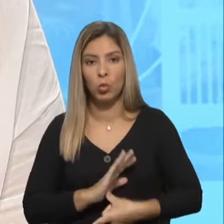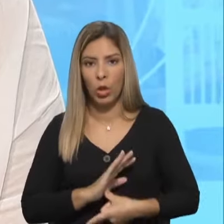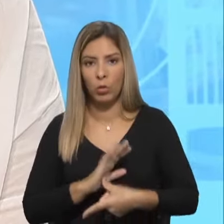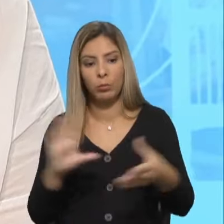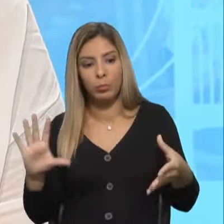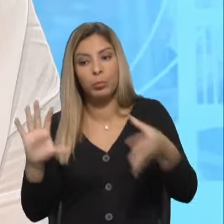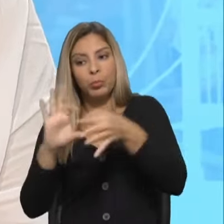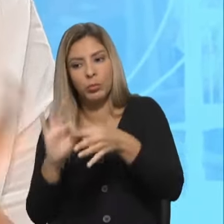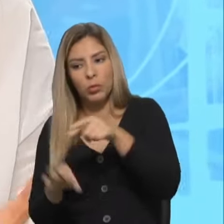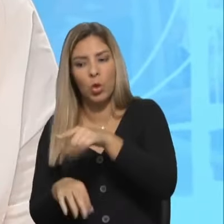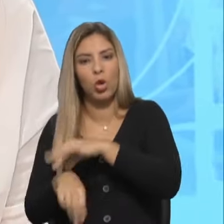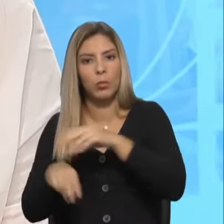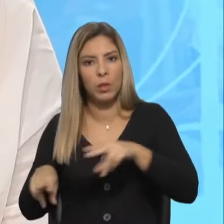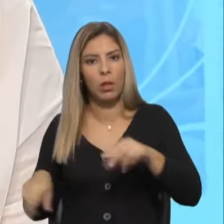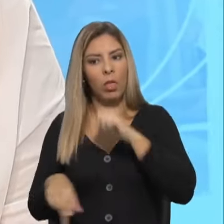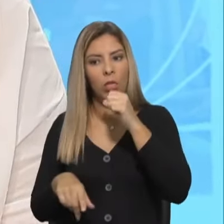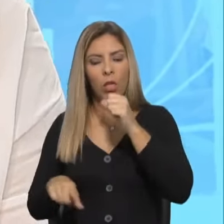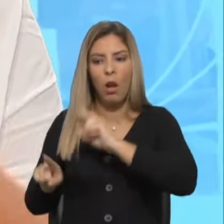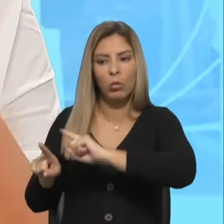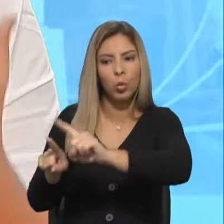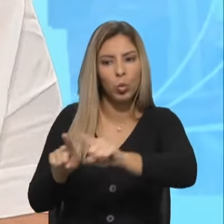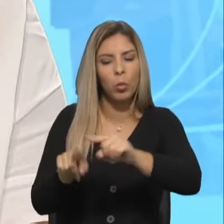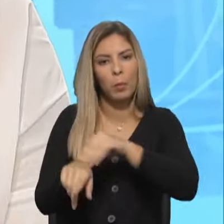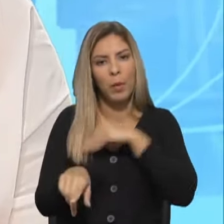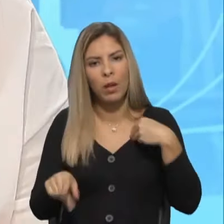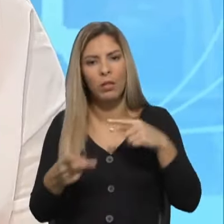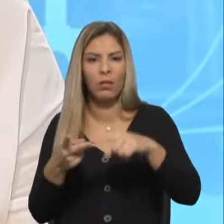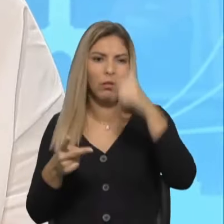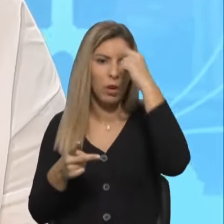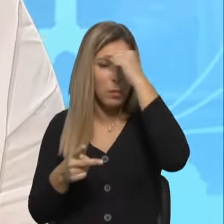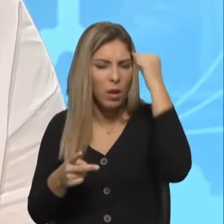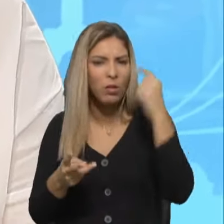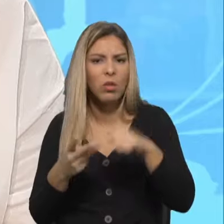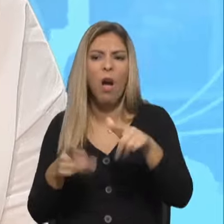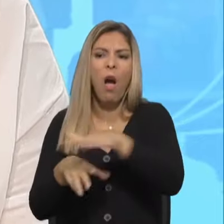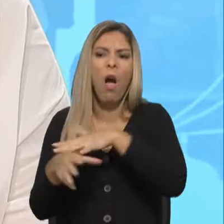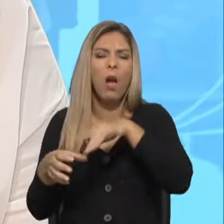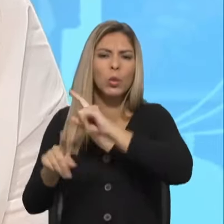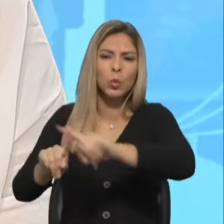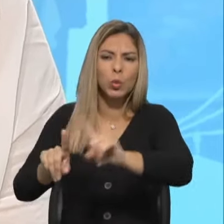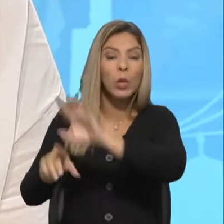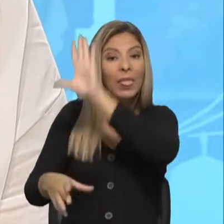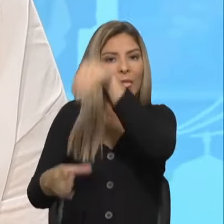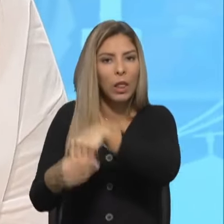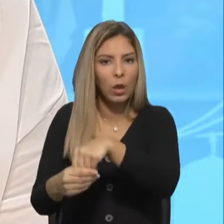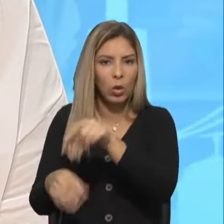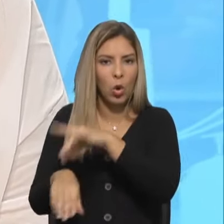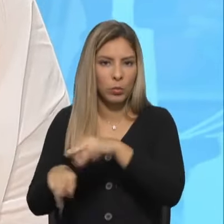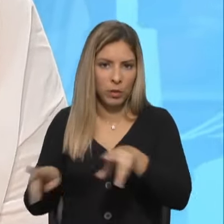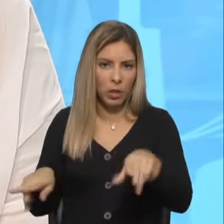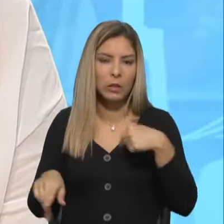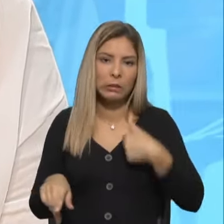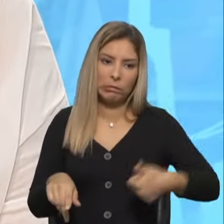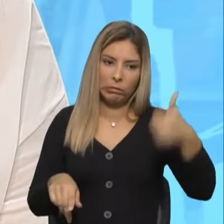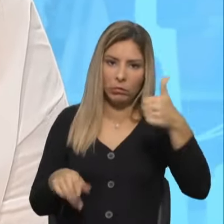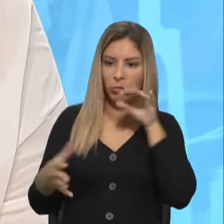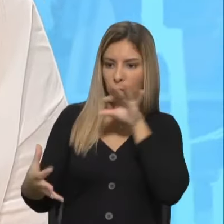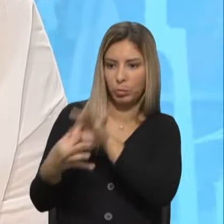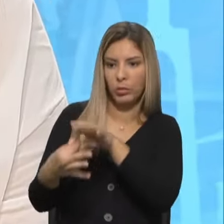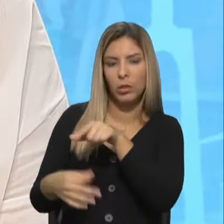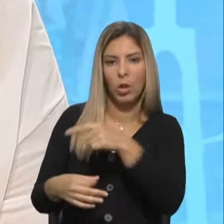profissionais de saúde das mais diversas áreas médicos enfermeiros auxiliares eh exatamente para que saibam responder de